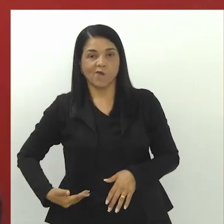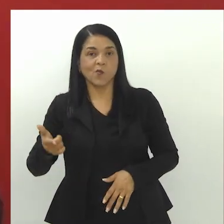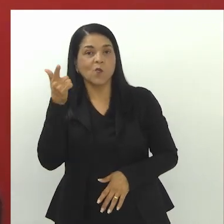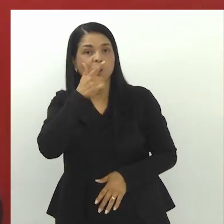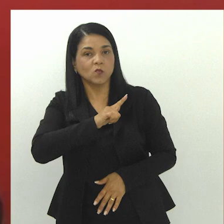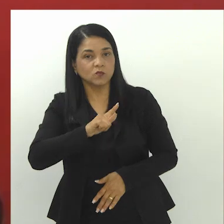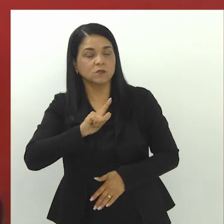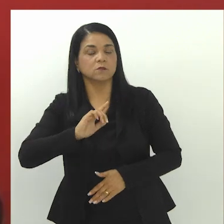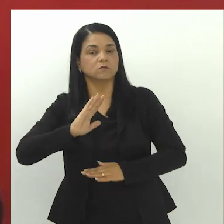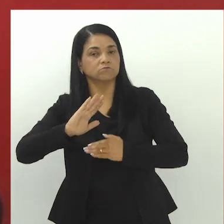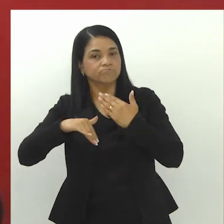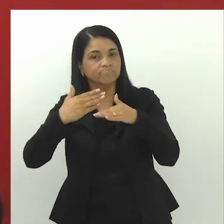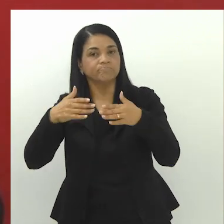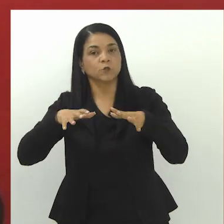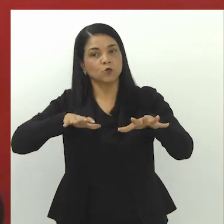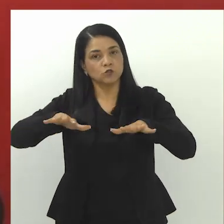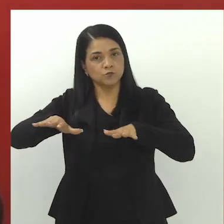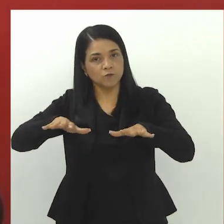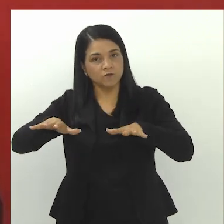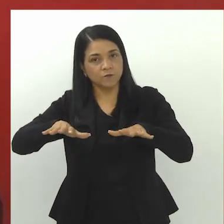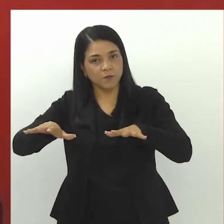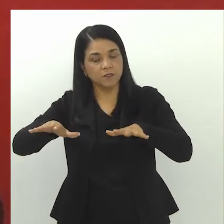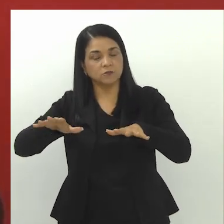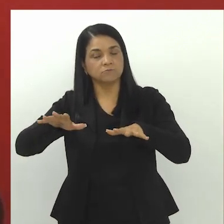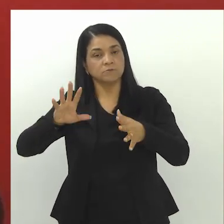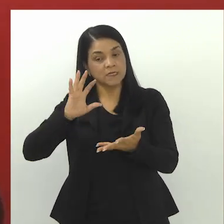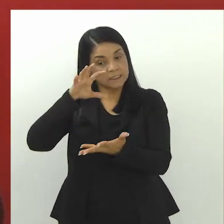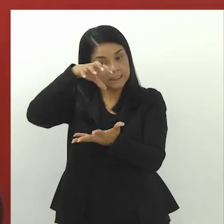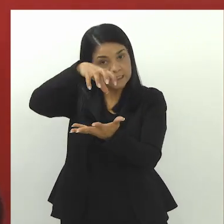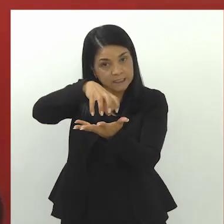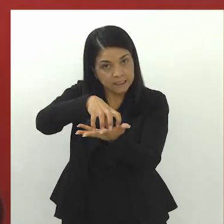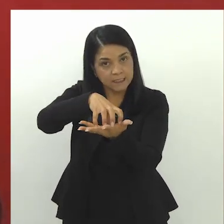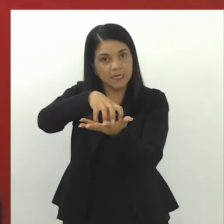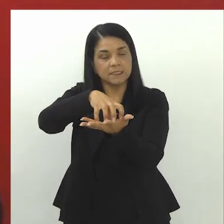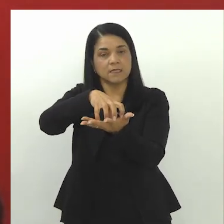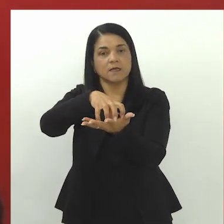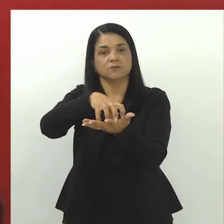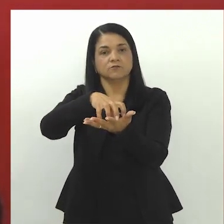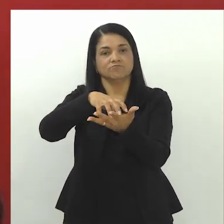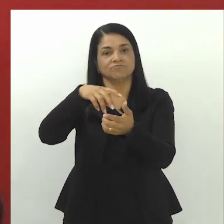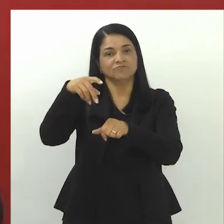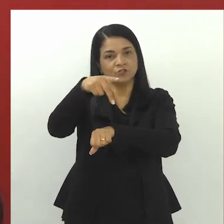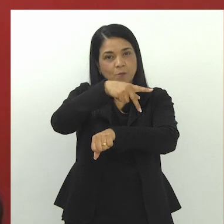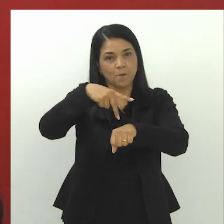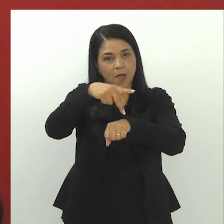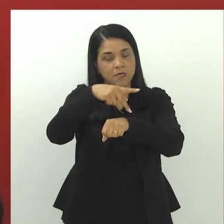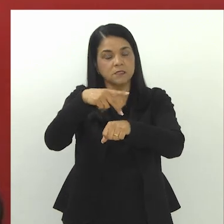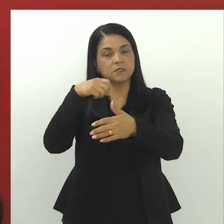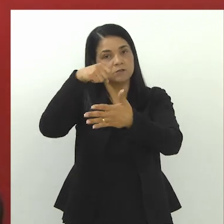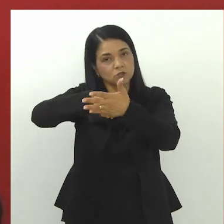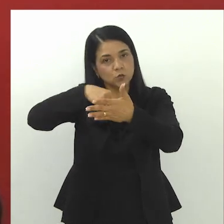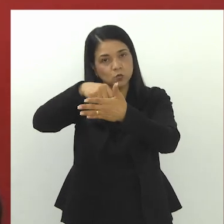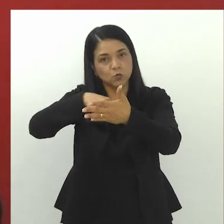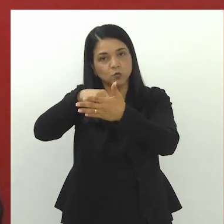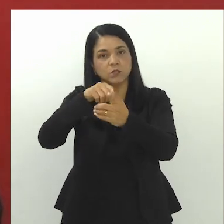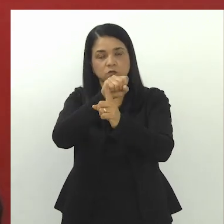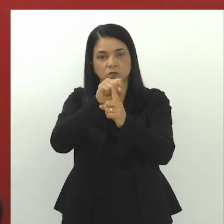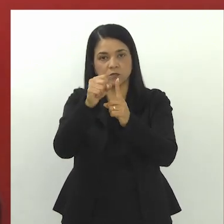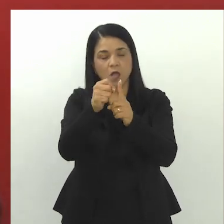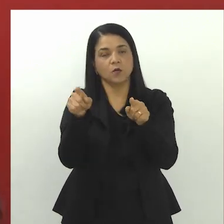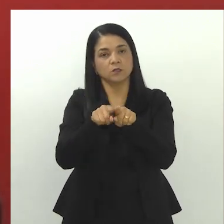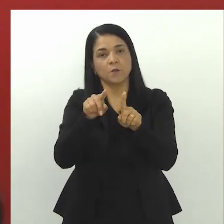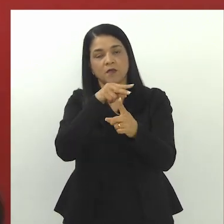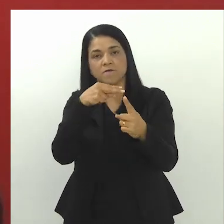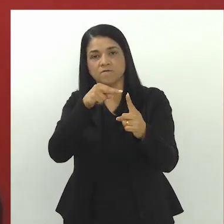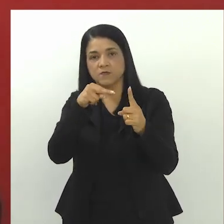social, e o governo conseguiu, né, construir com os movimentos uma centralidade de bandeiras que são muito importantes para a